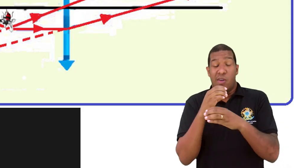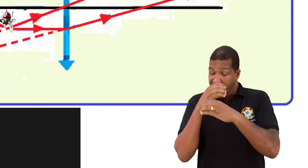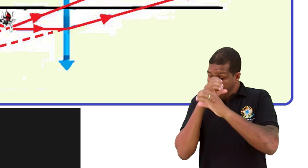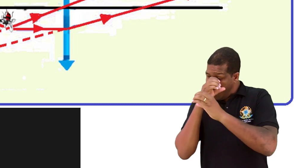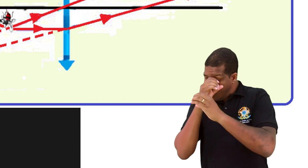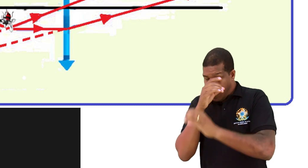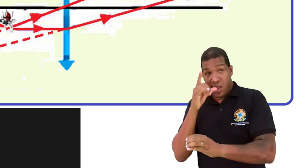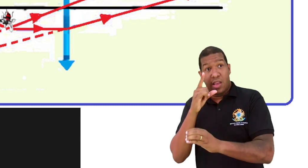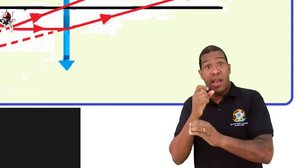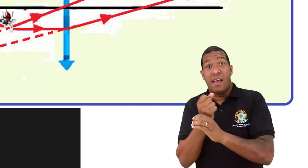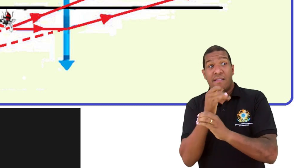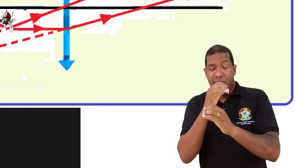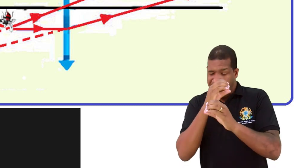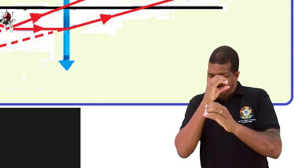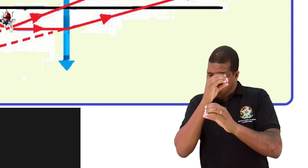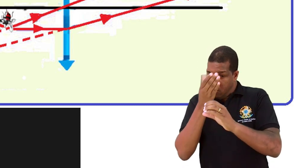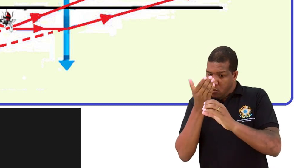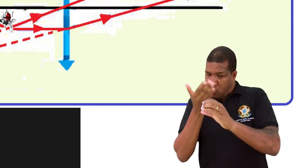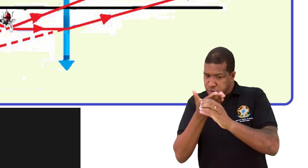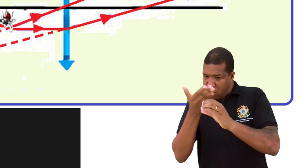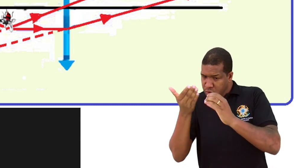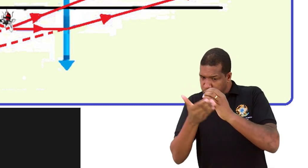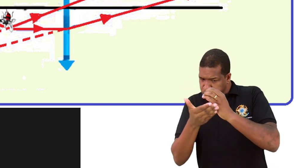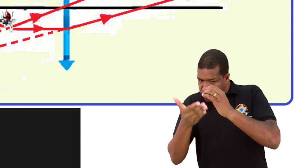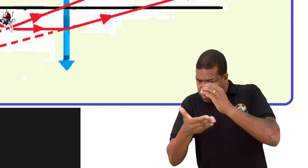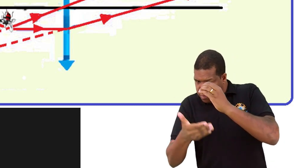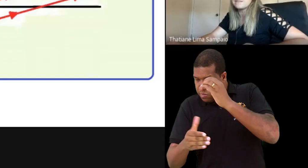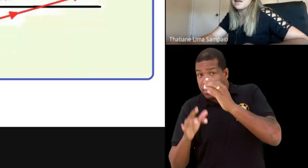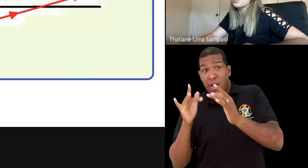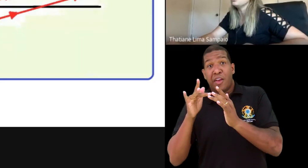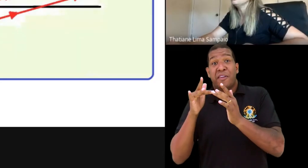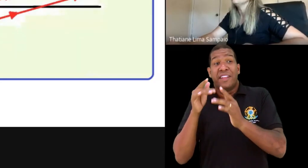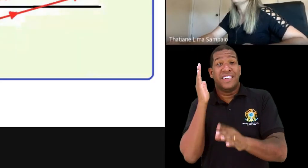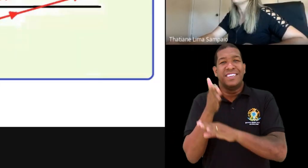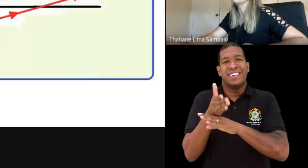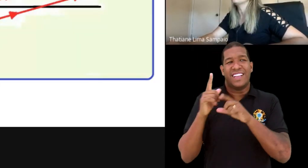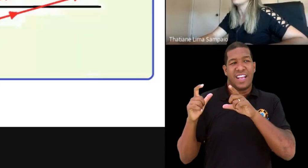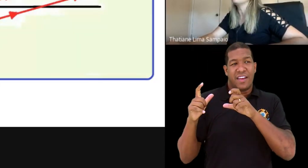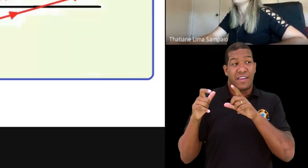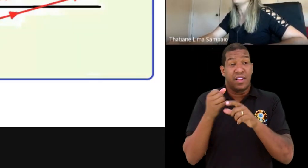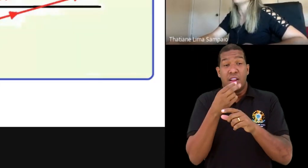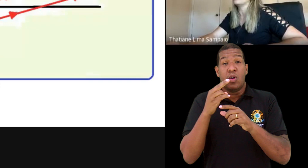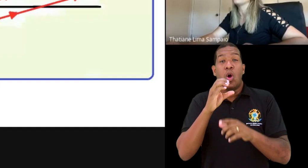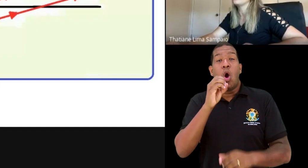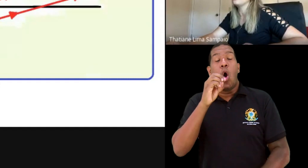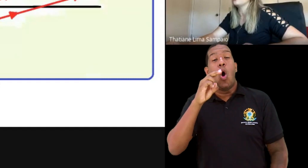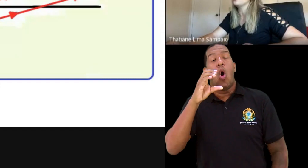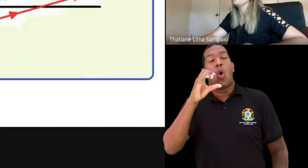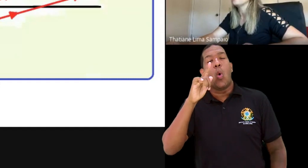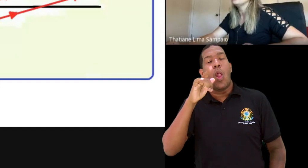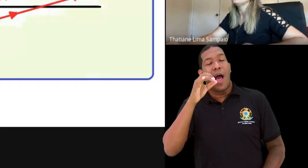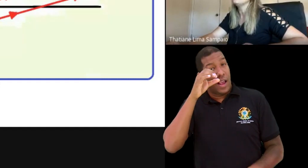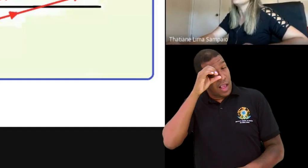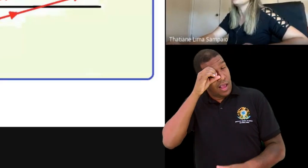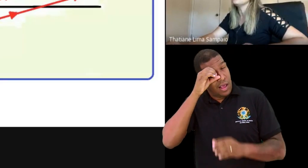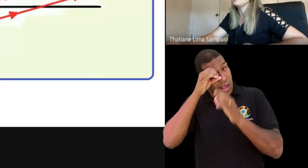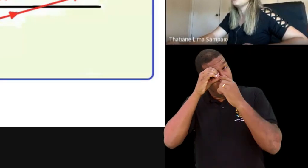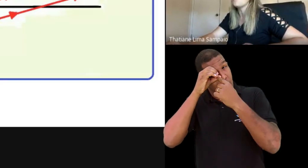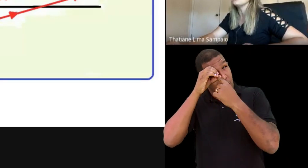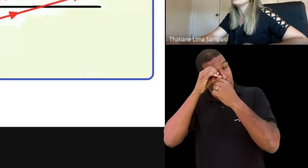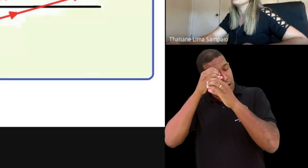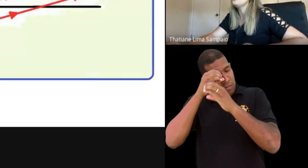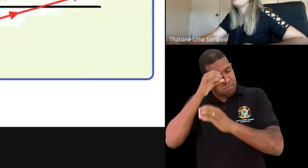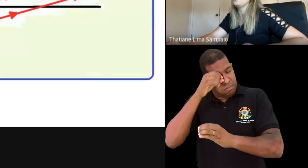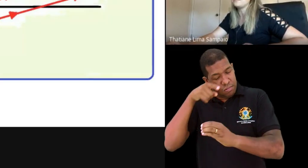é um conjunto de lentes da objetiva, que fica em contato com a imagem, e da ocular, que fica em contato com o olho. Então, você tem